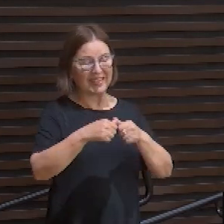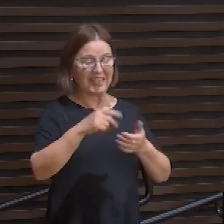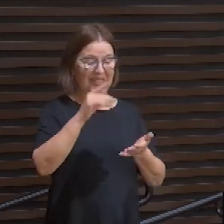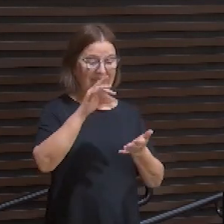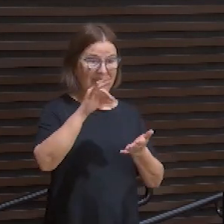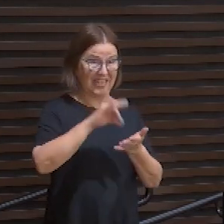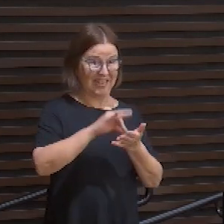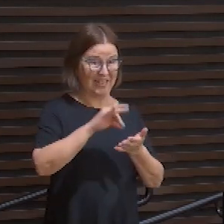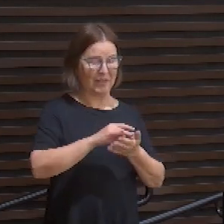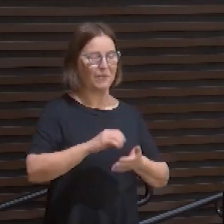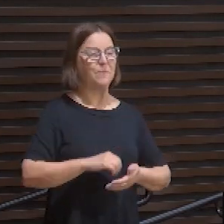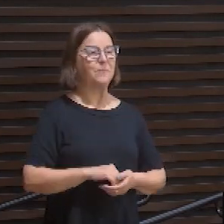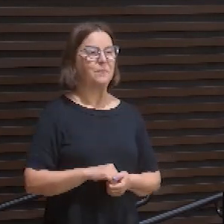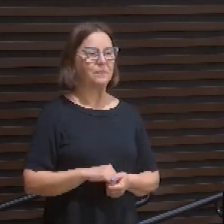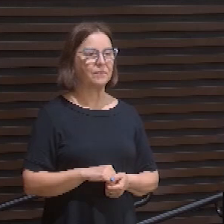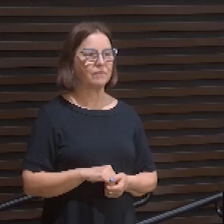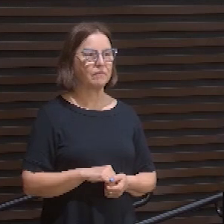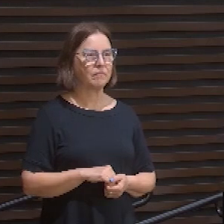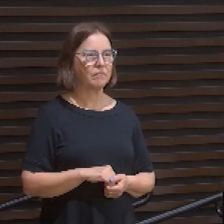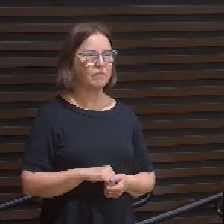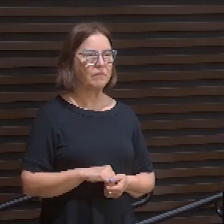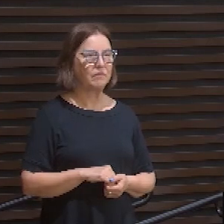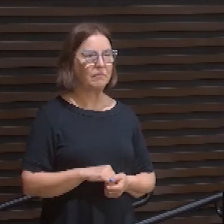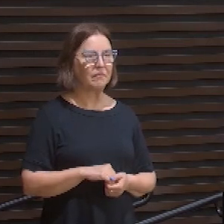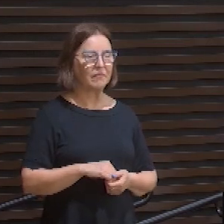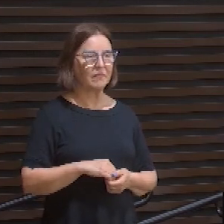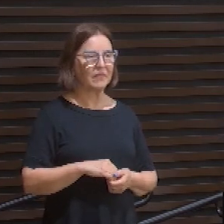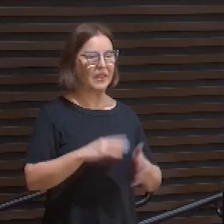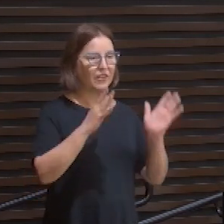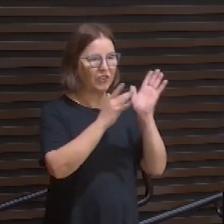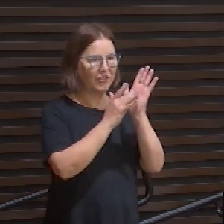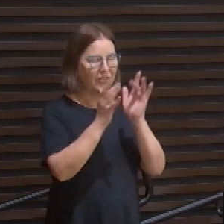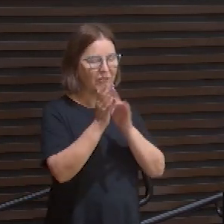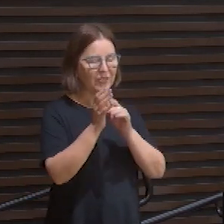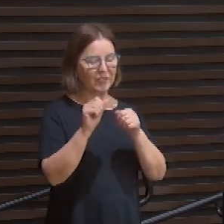só. Ele realizou um sacrifício